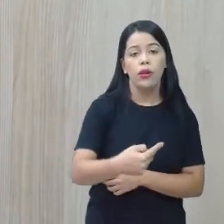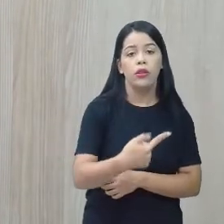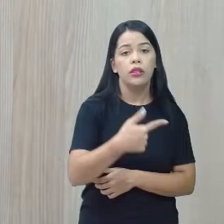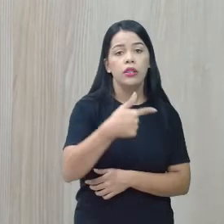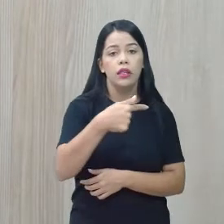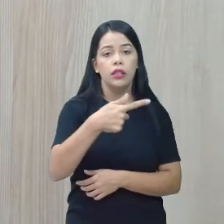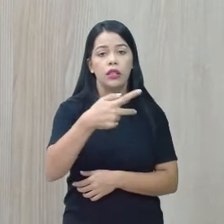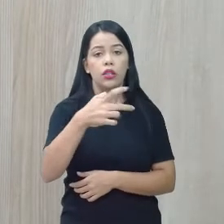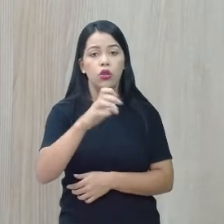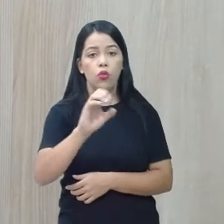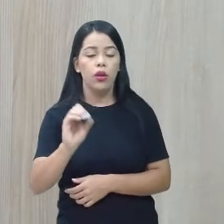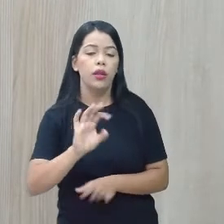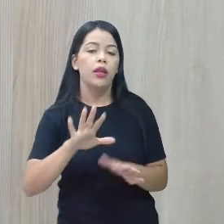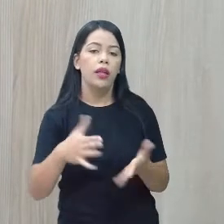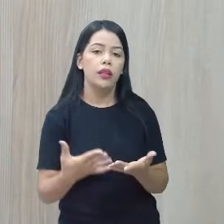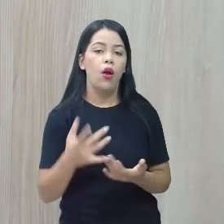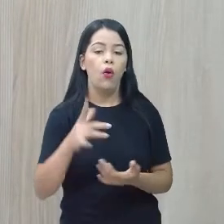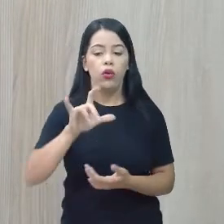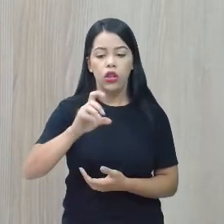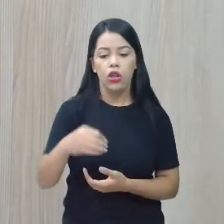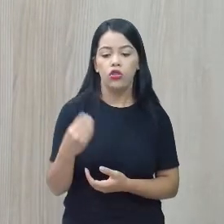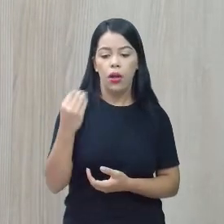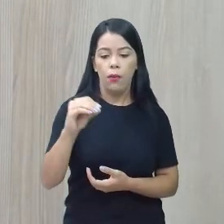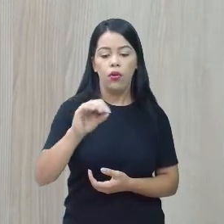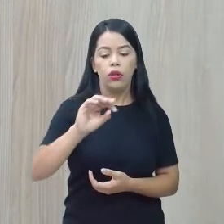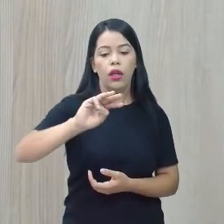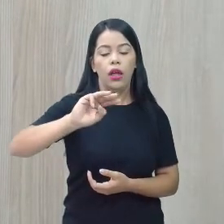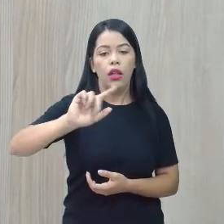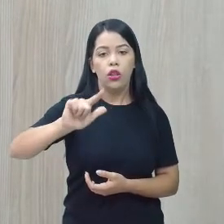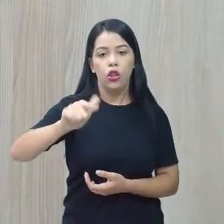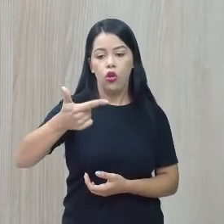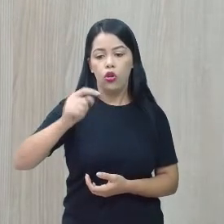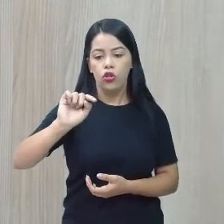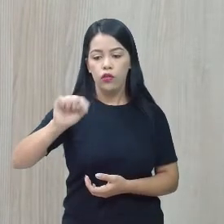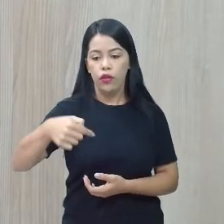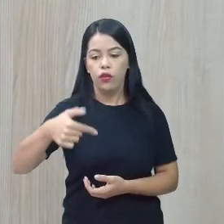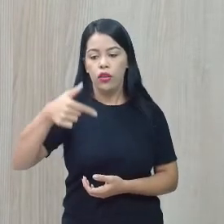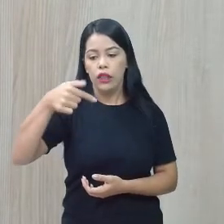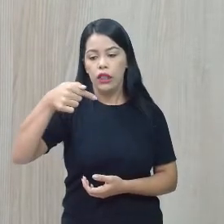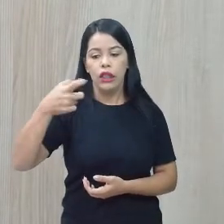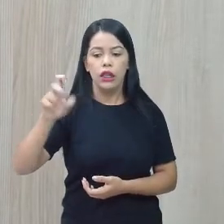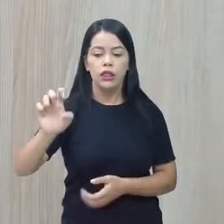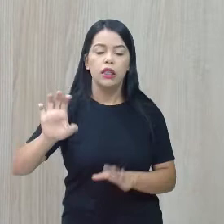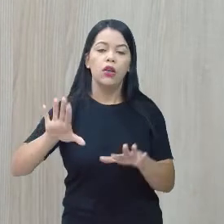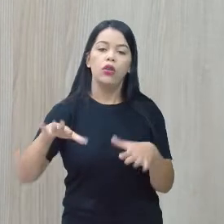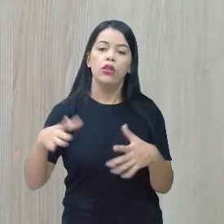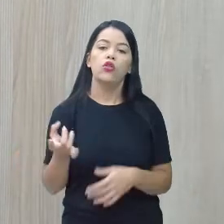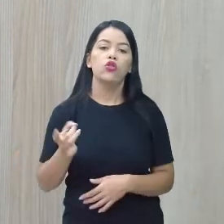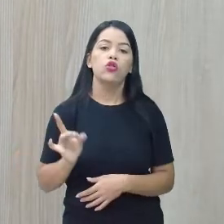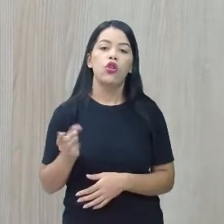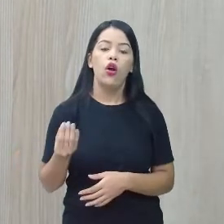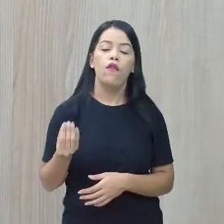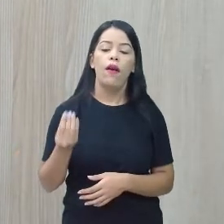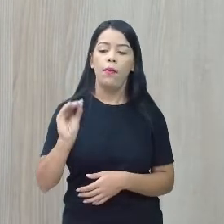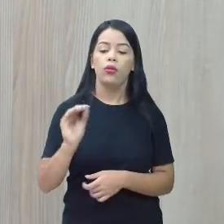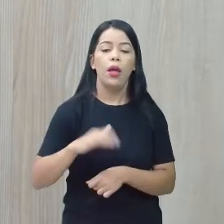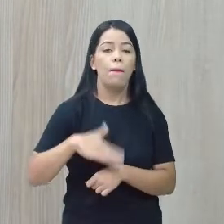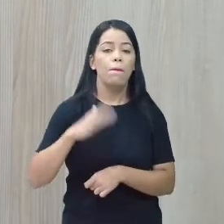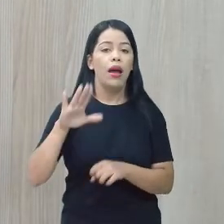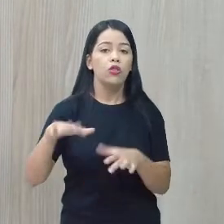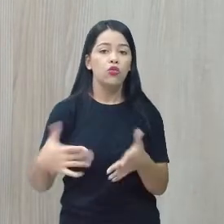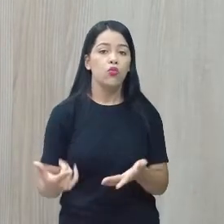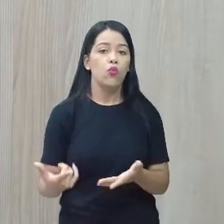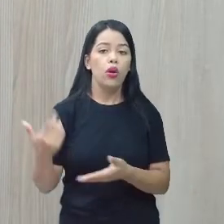já coloca 2,75, né? E aí só vai acrescentar de novo quando bater lá